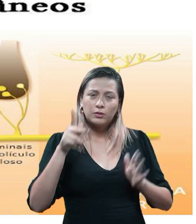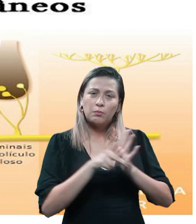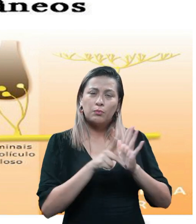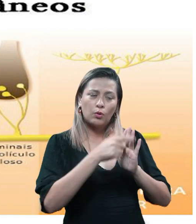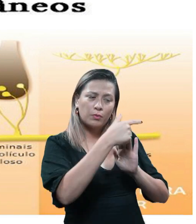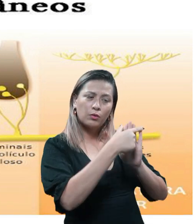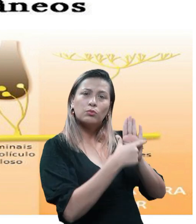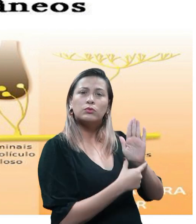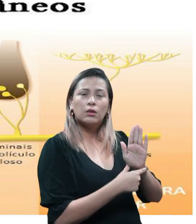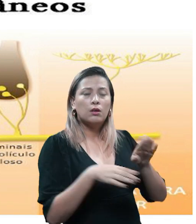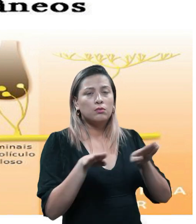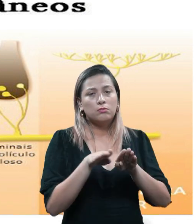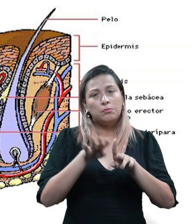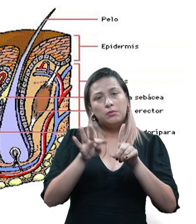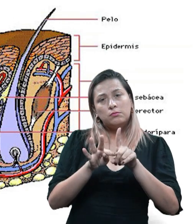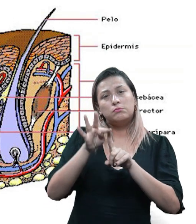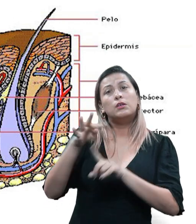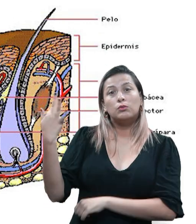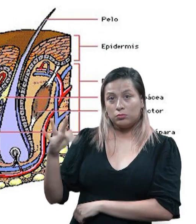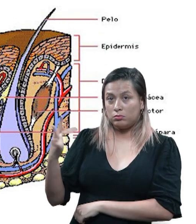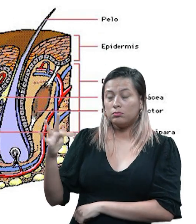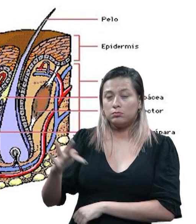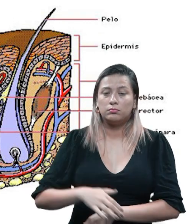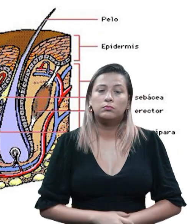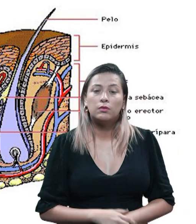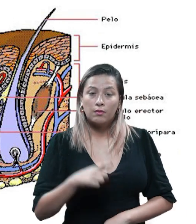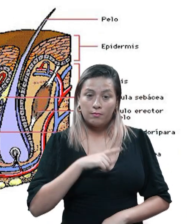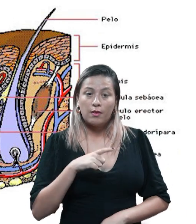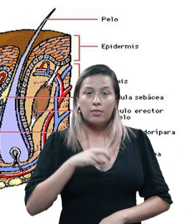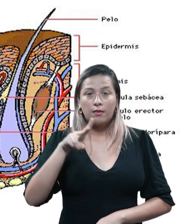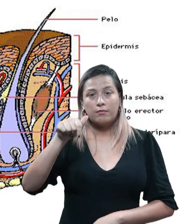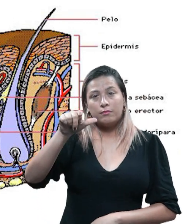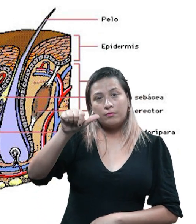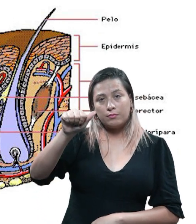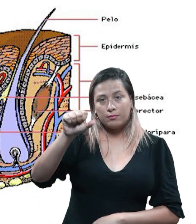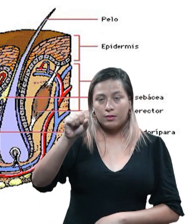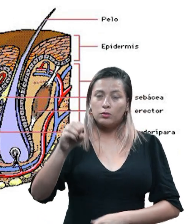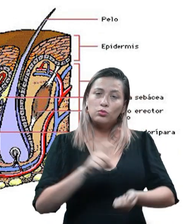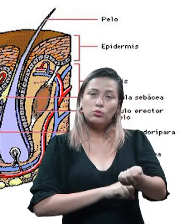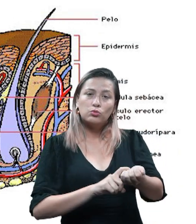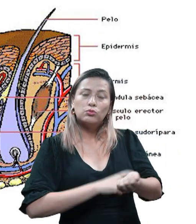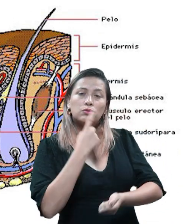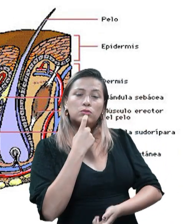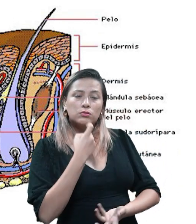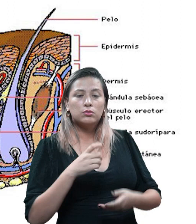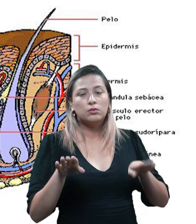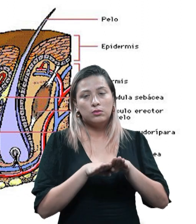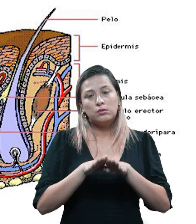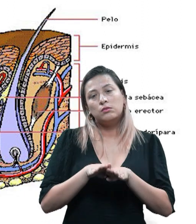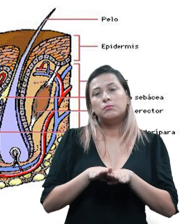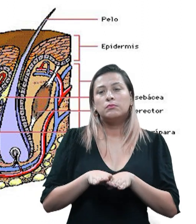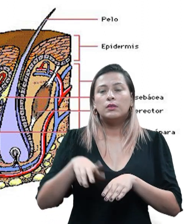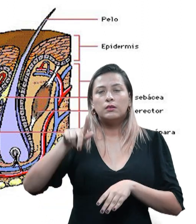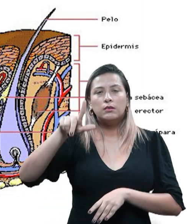e à temperatura e à dor. Os vasos sanguíneos e as glândulas sebáceas e